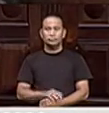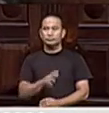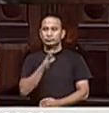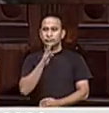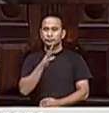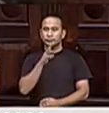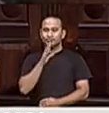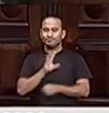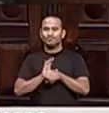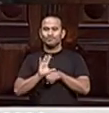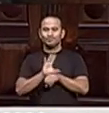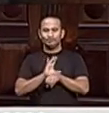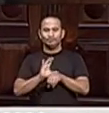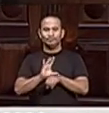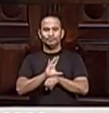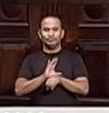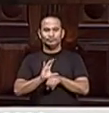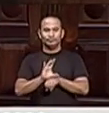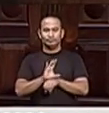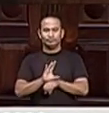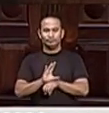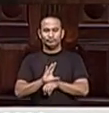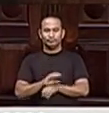conheço a Constituição.